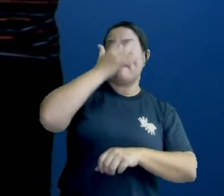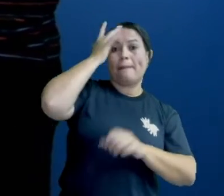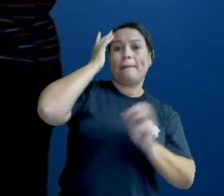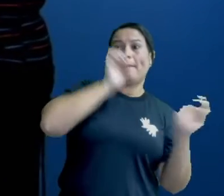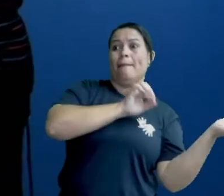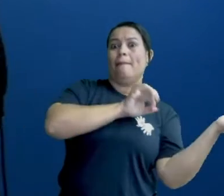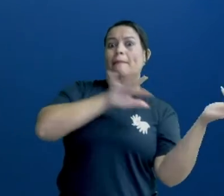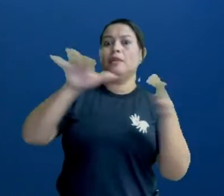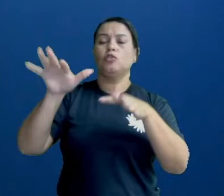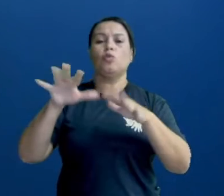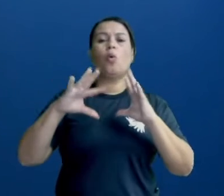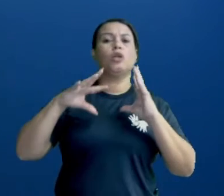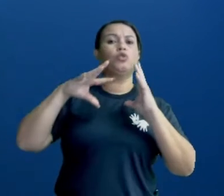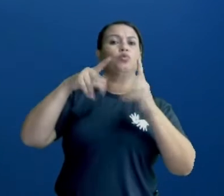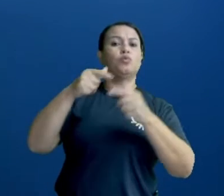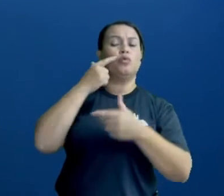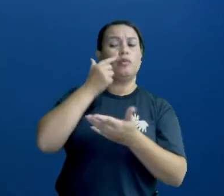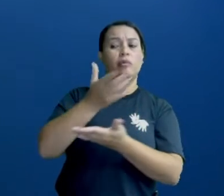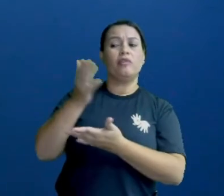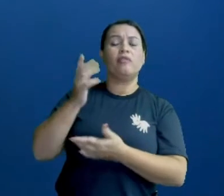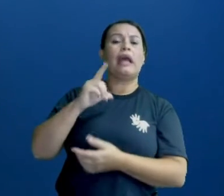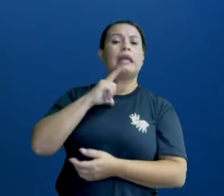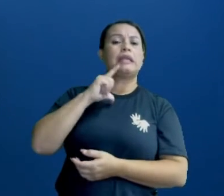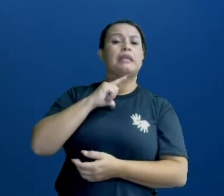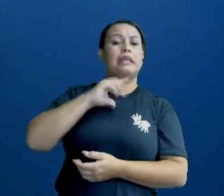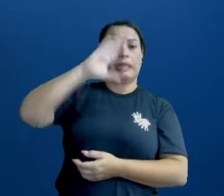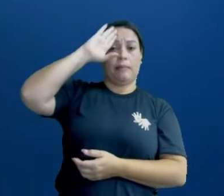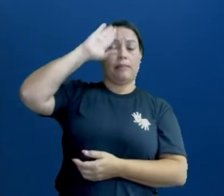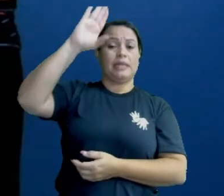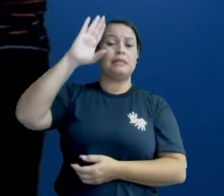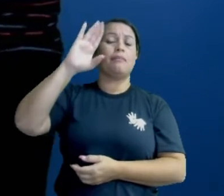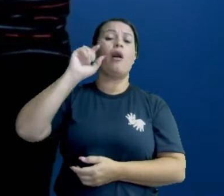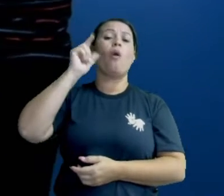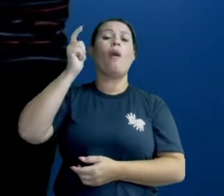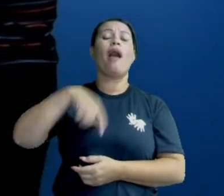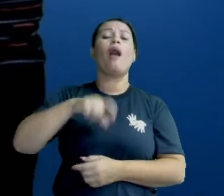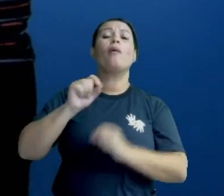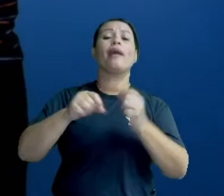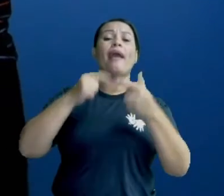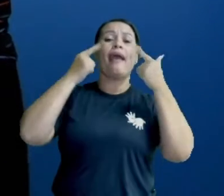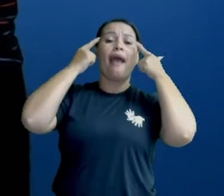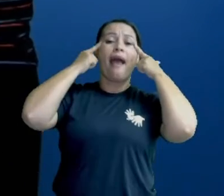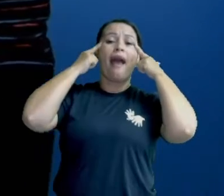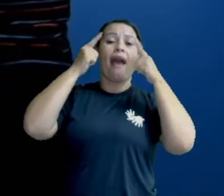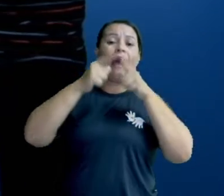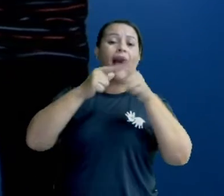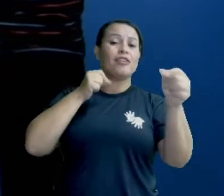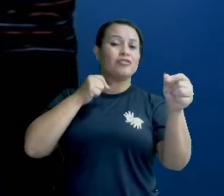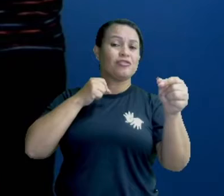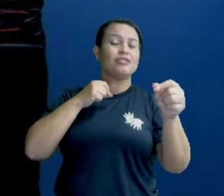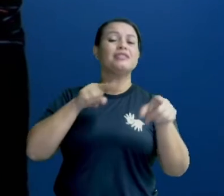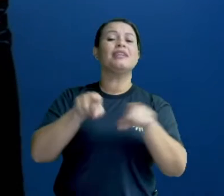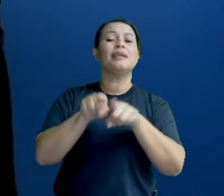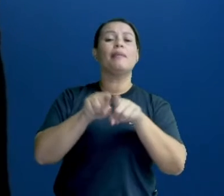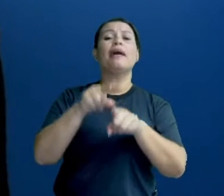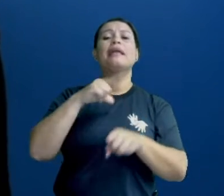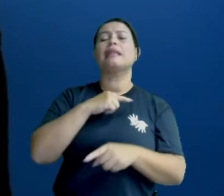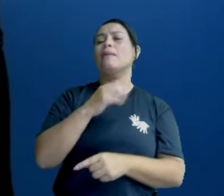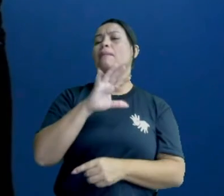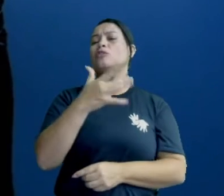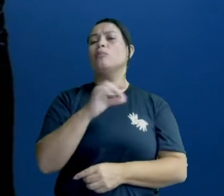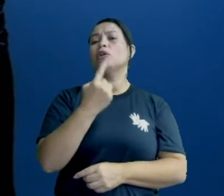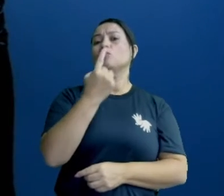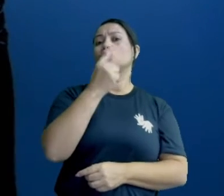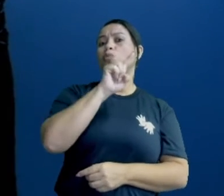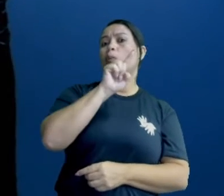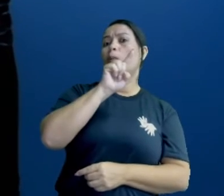10 mais populosos do mundo, e aí quem encabeça essa lista é a China, que conta com uma população de mais de 1 bilhão e 400 milhões